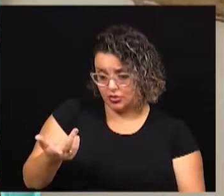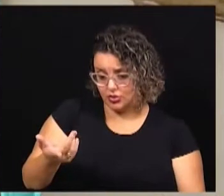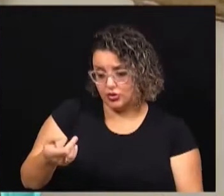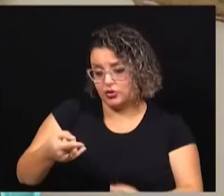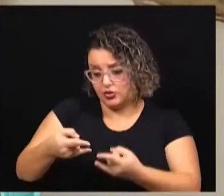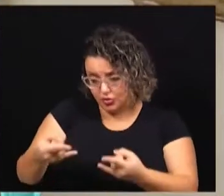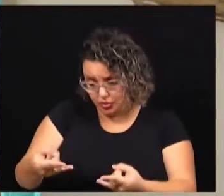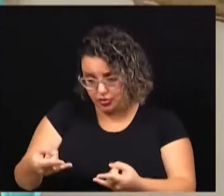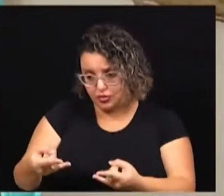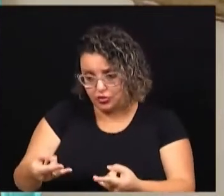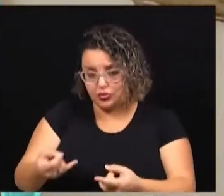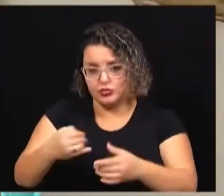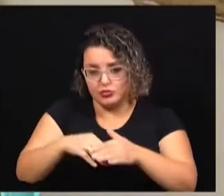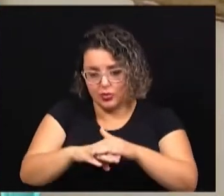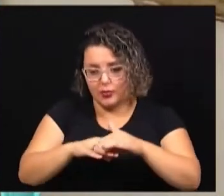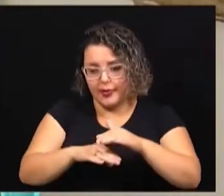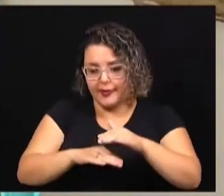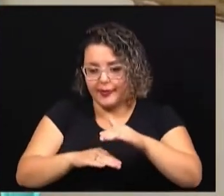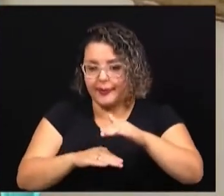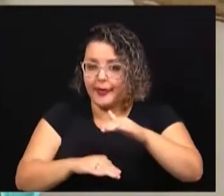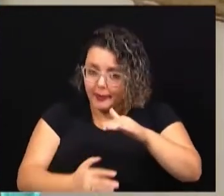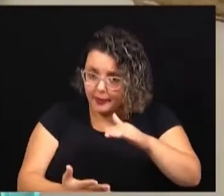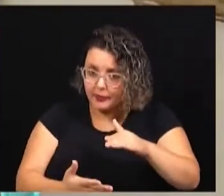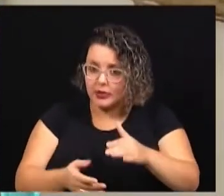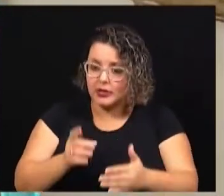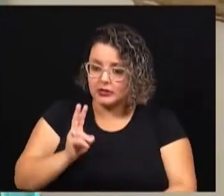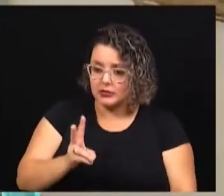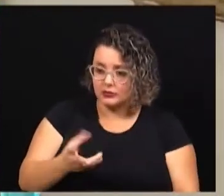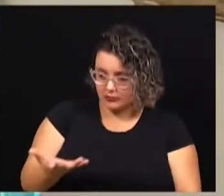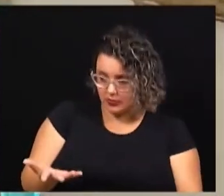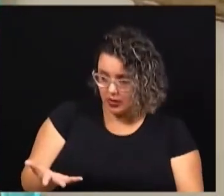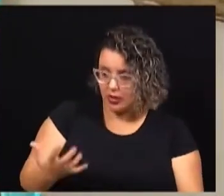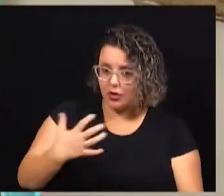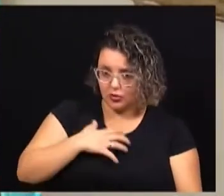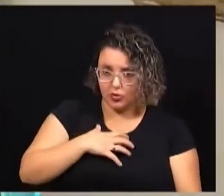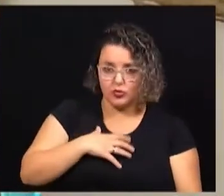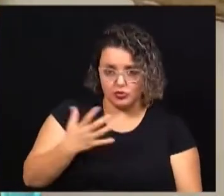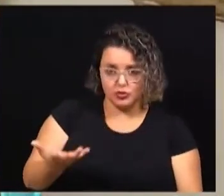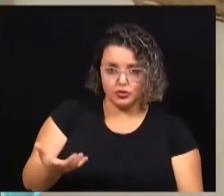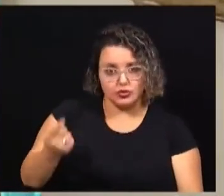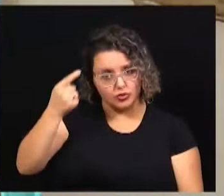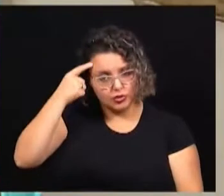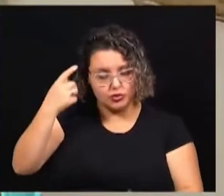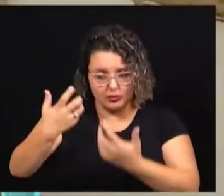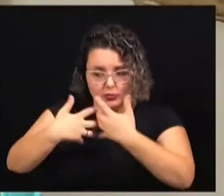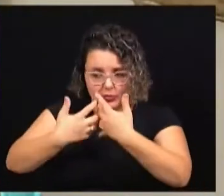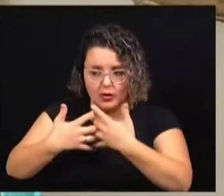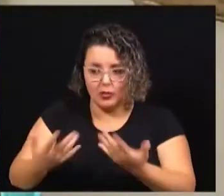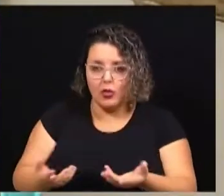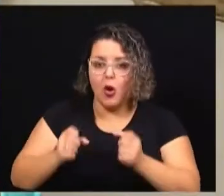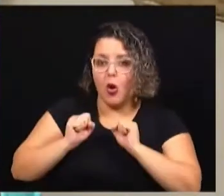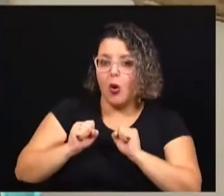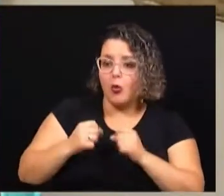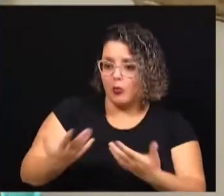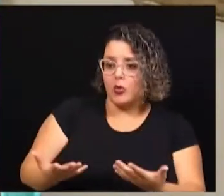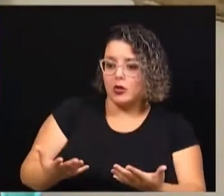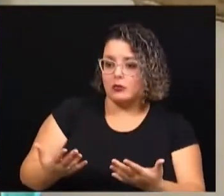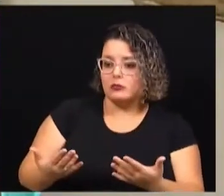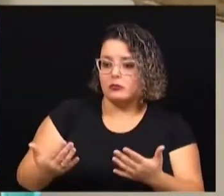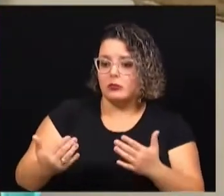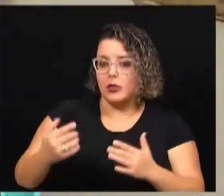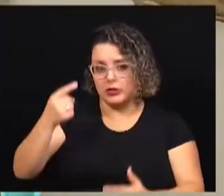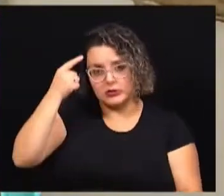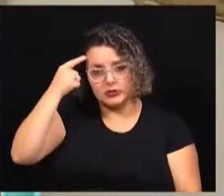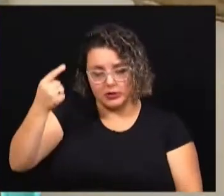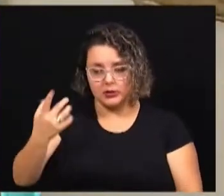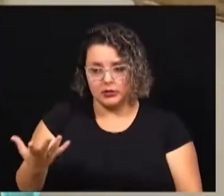conta que eu vou guardar todos os meses, já é uma conta fixa. Seria uma forma de pensar também, né, para poder fixar